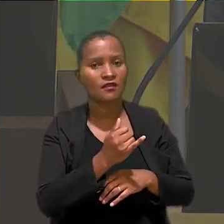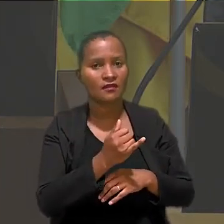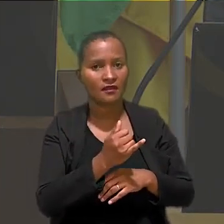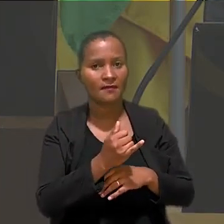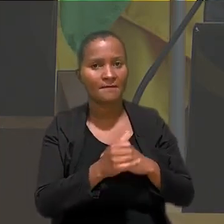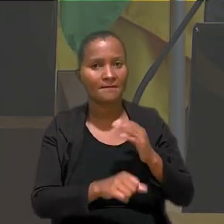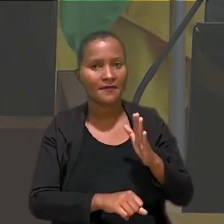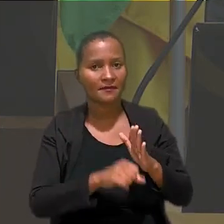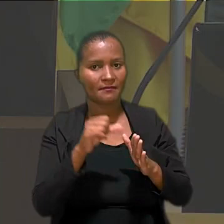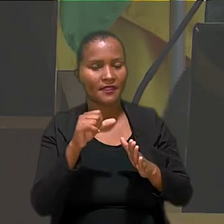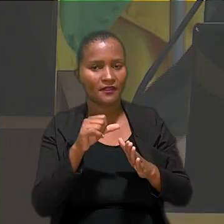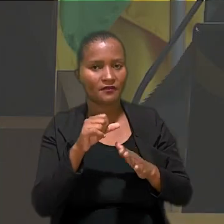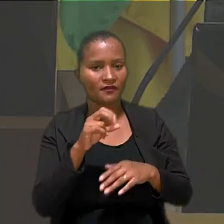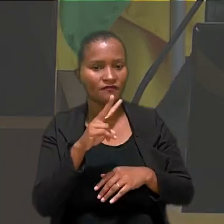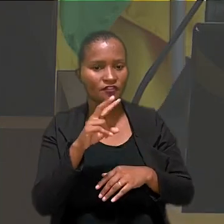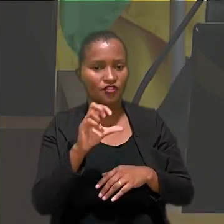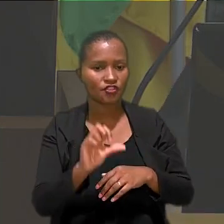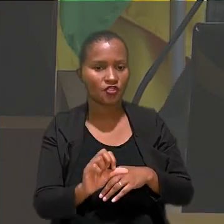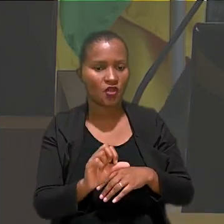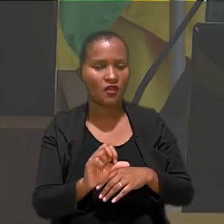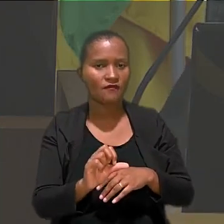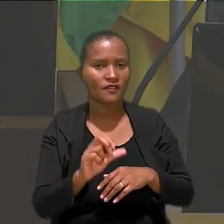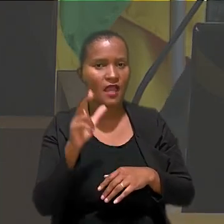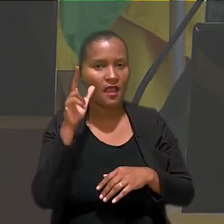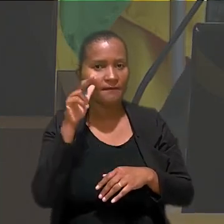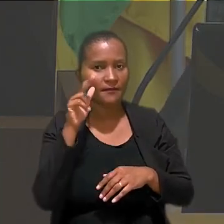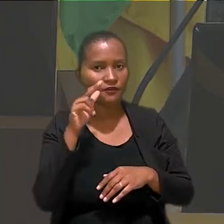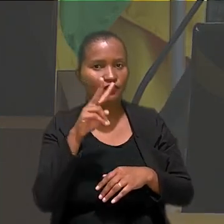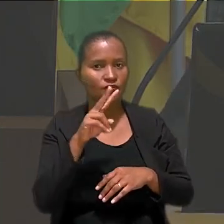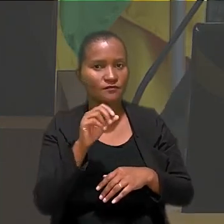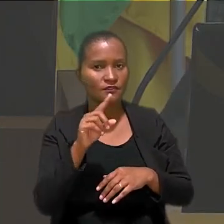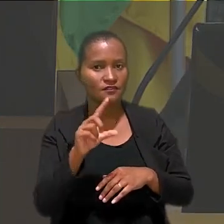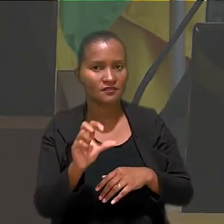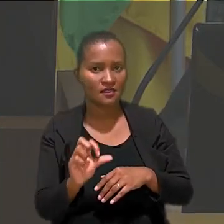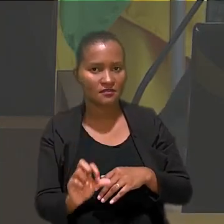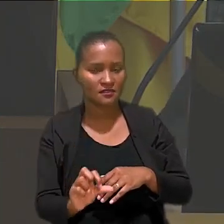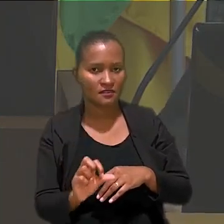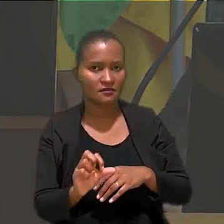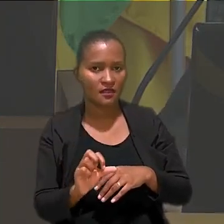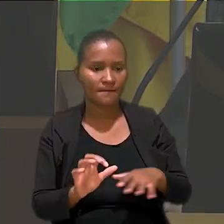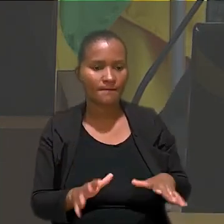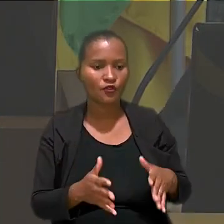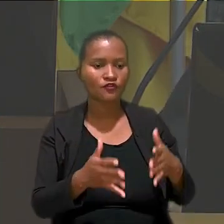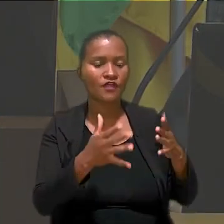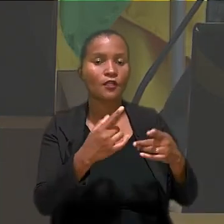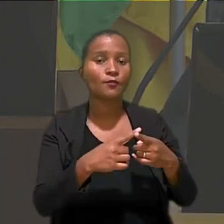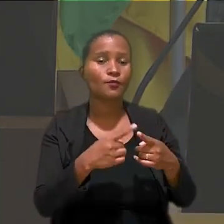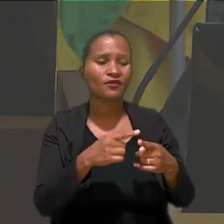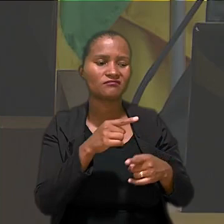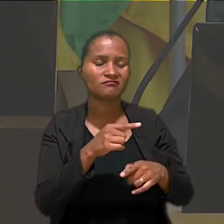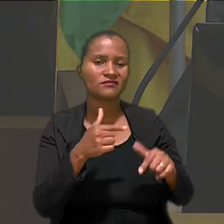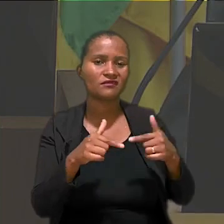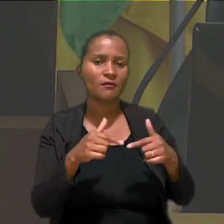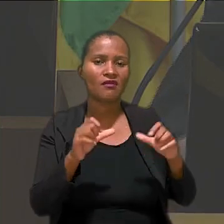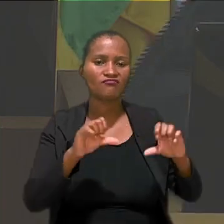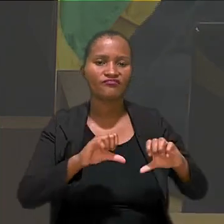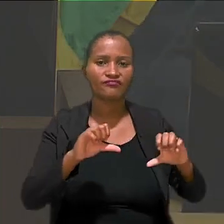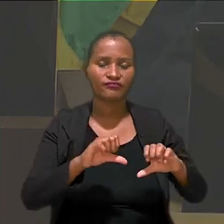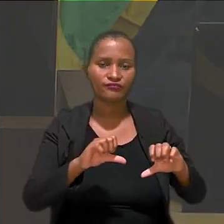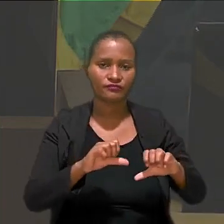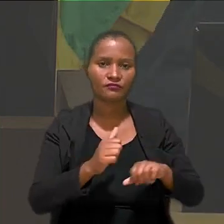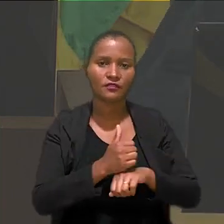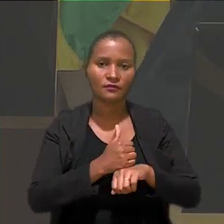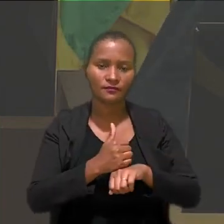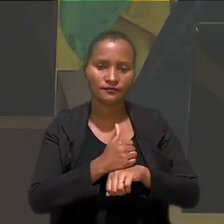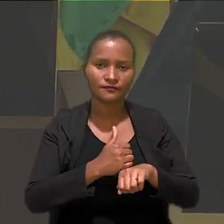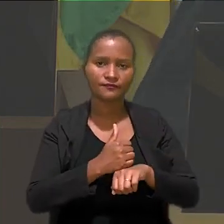resilição contratual, em 29 de 4 de 2016, a qual foi motivada pelo desempenho inadequado para a função